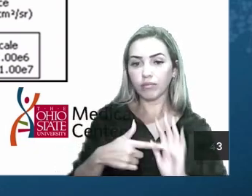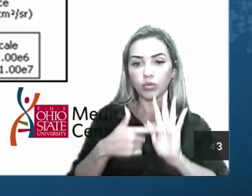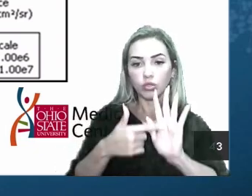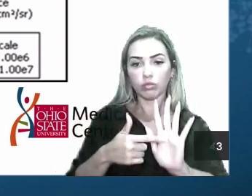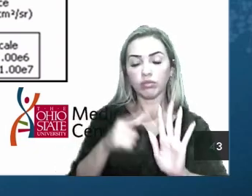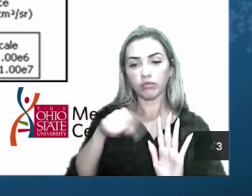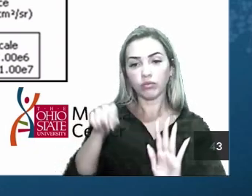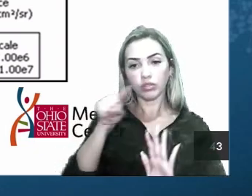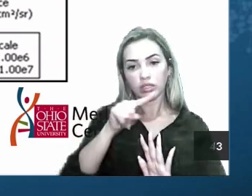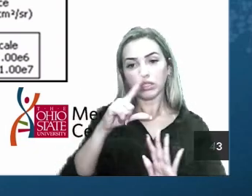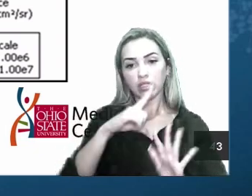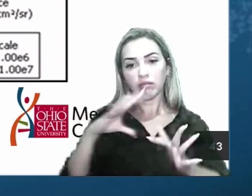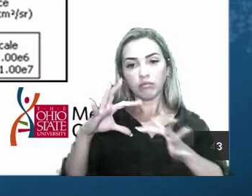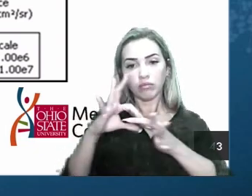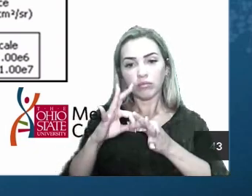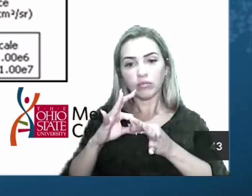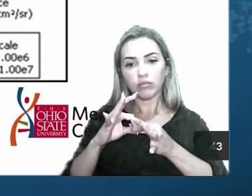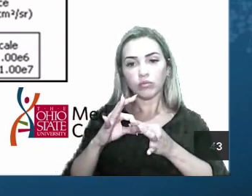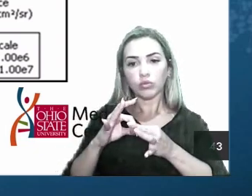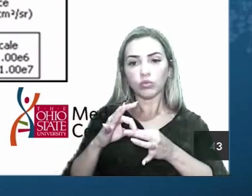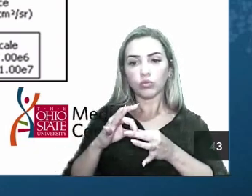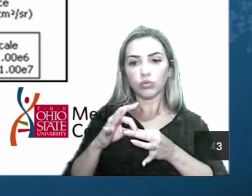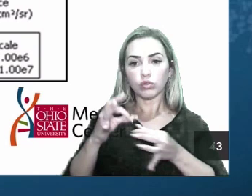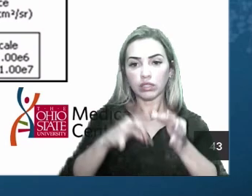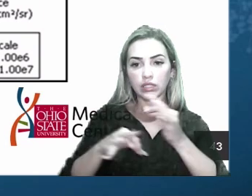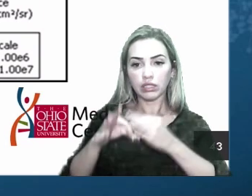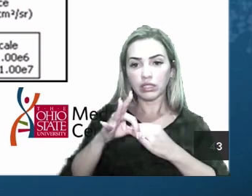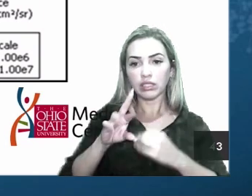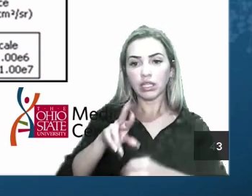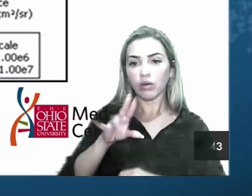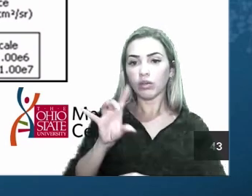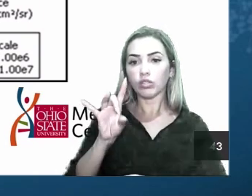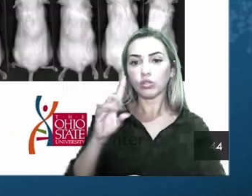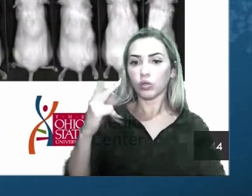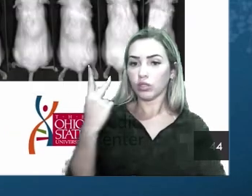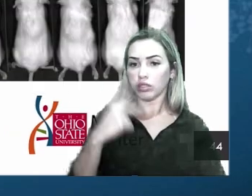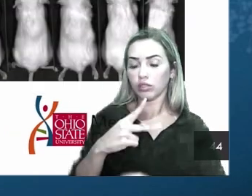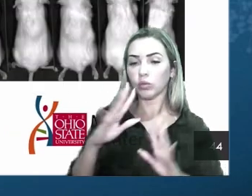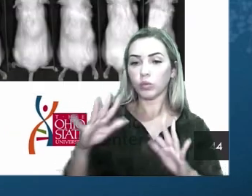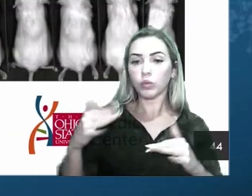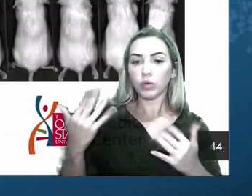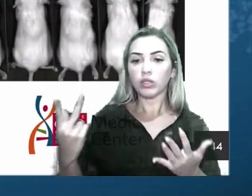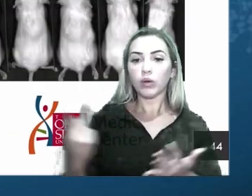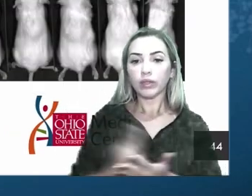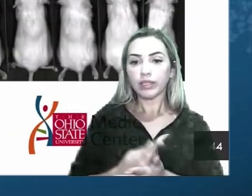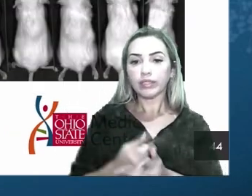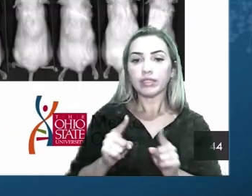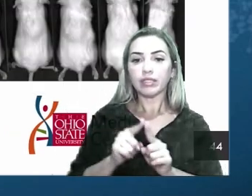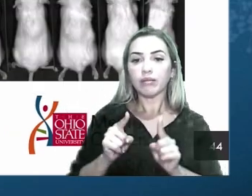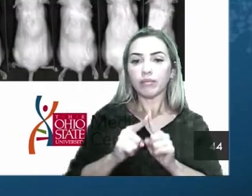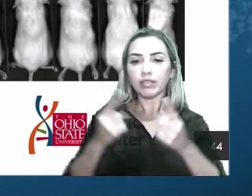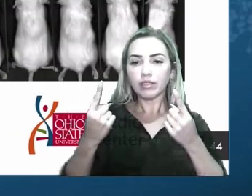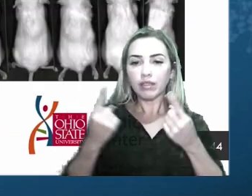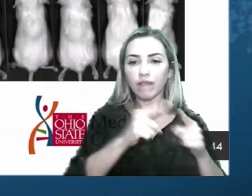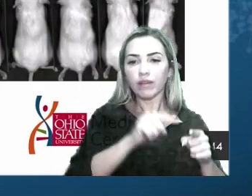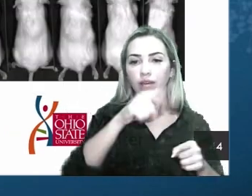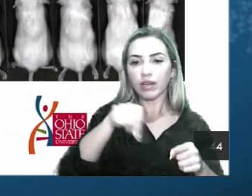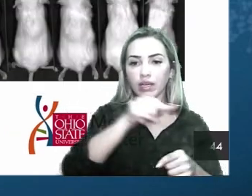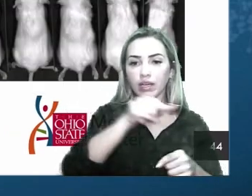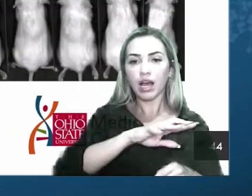a obliteração do tumor nos animais, e não apenas isso. Quando desafiamos esses animais